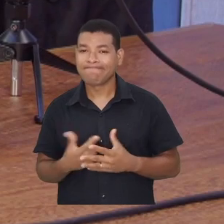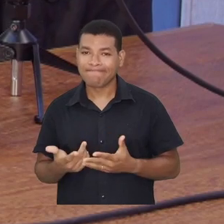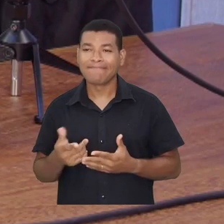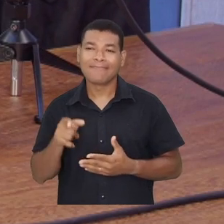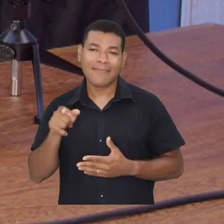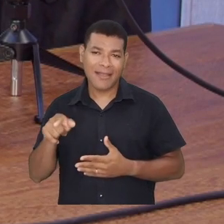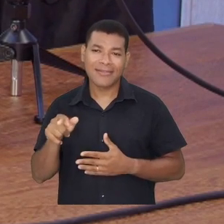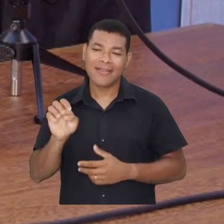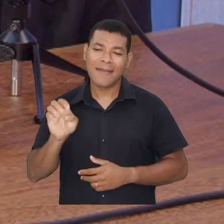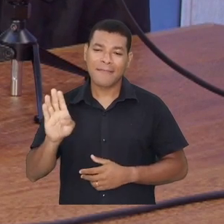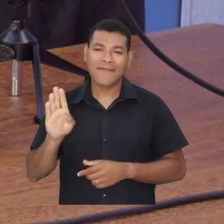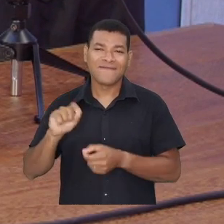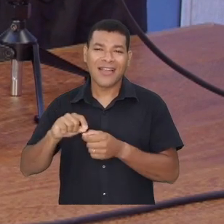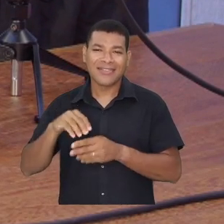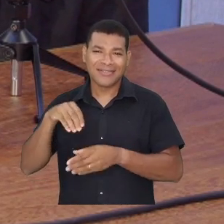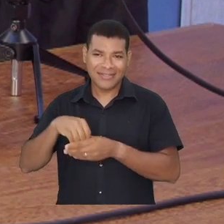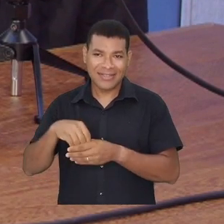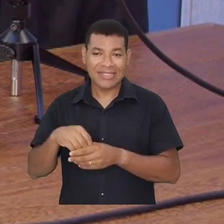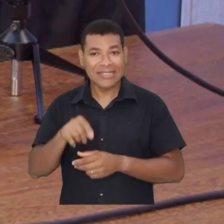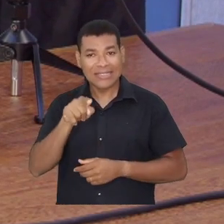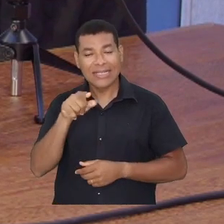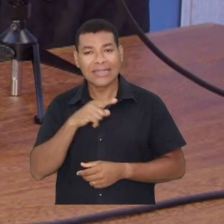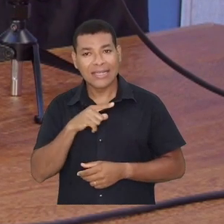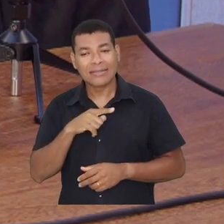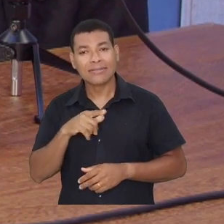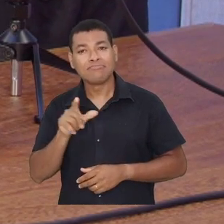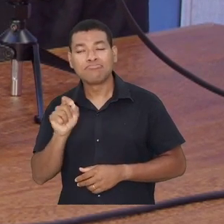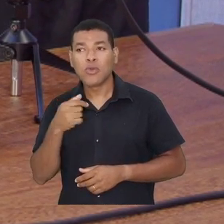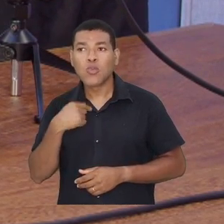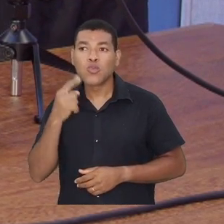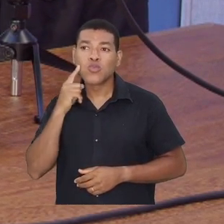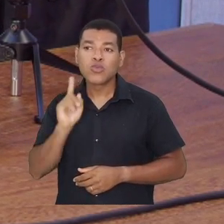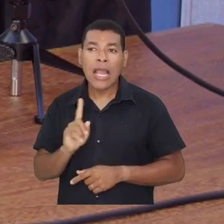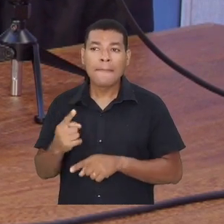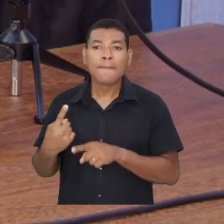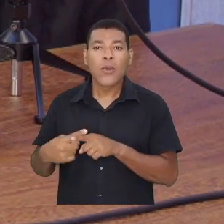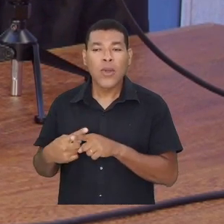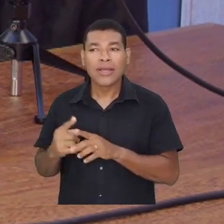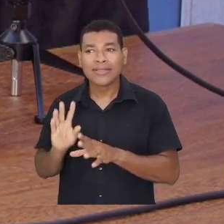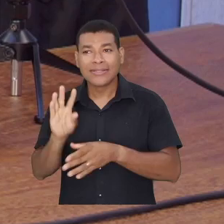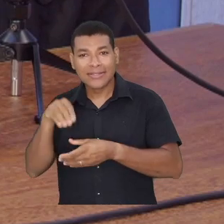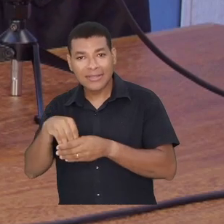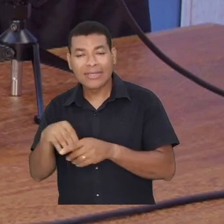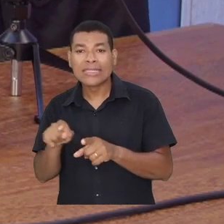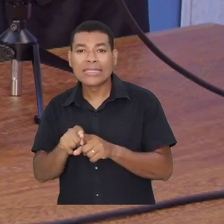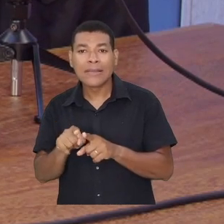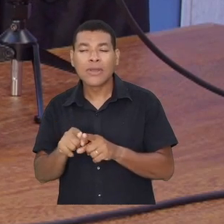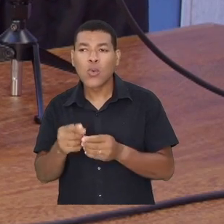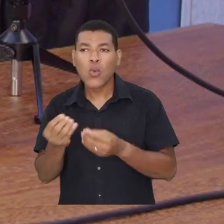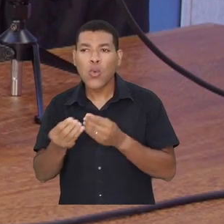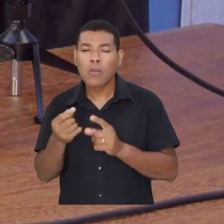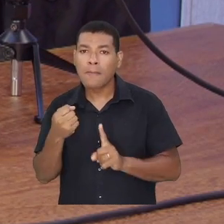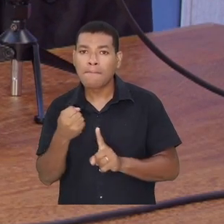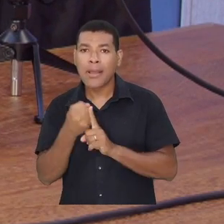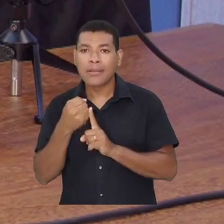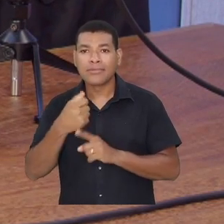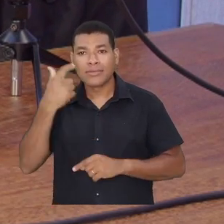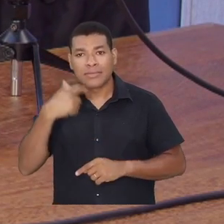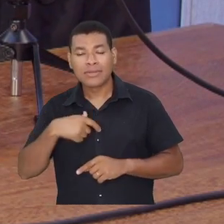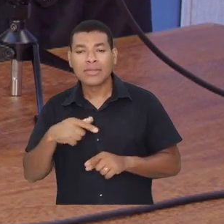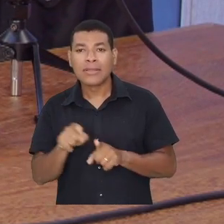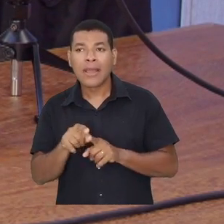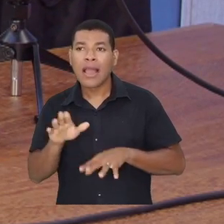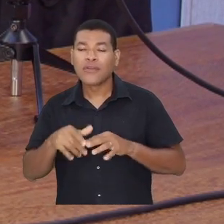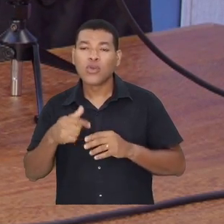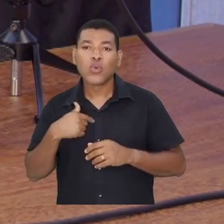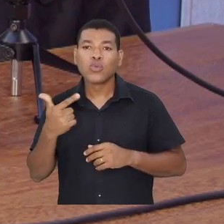que o employer branding faz. É aquela visão que você tem, muitas vezes, sem saber o porquê, sem saber o que de fato te impactou, ou não tem